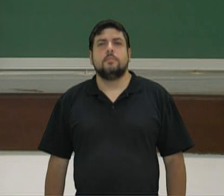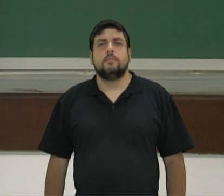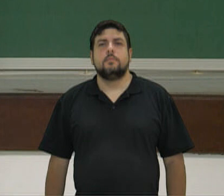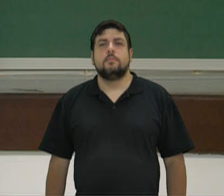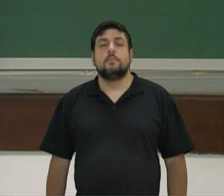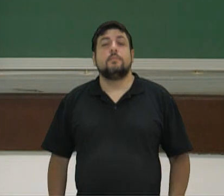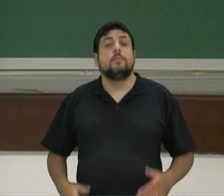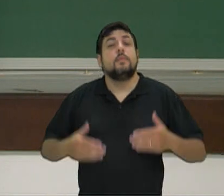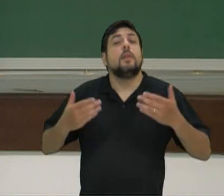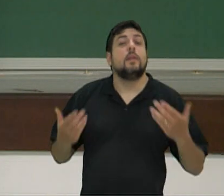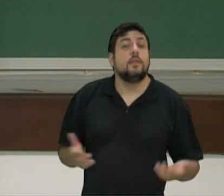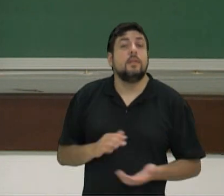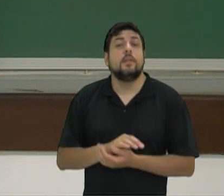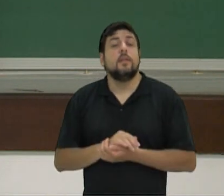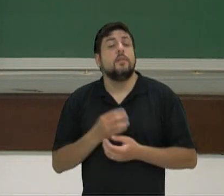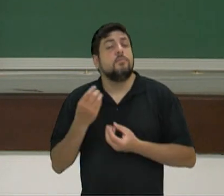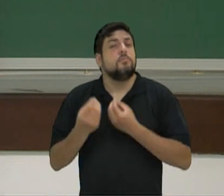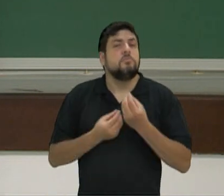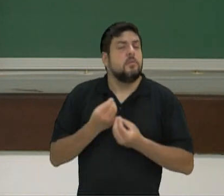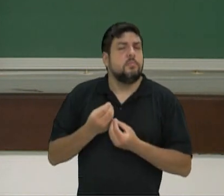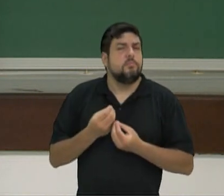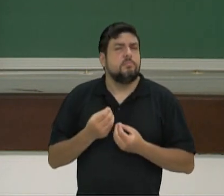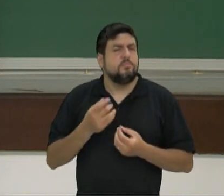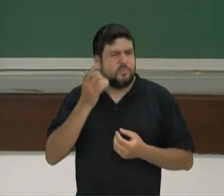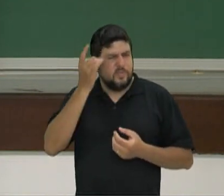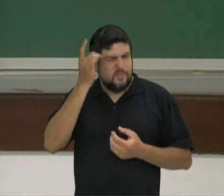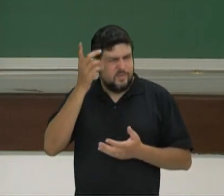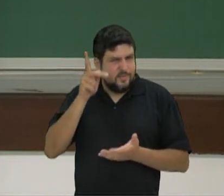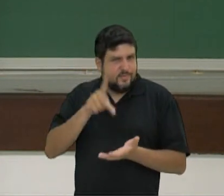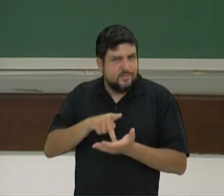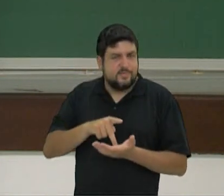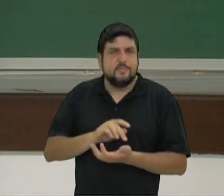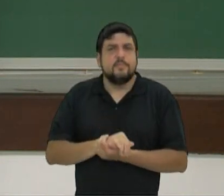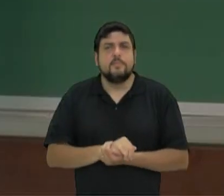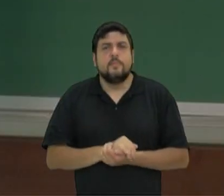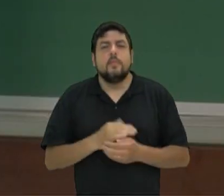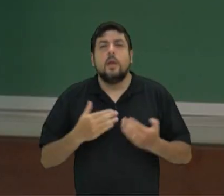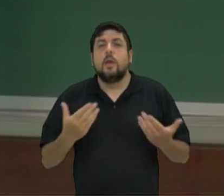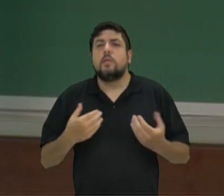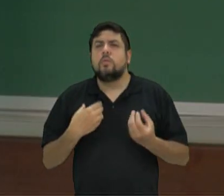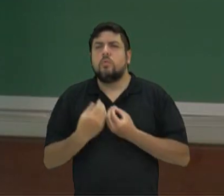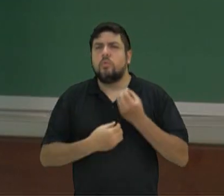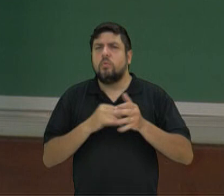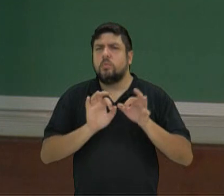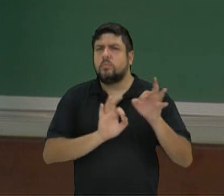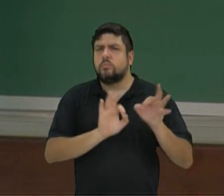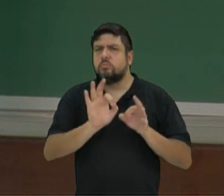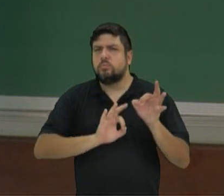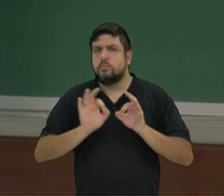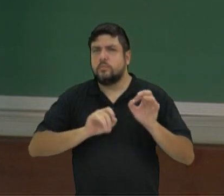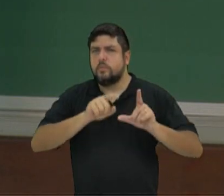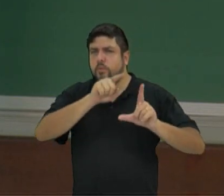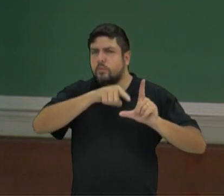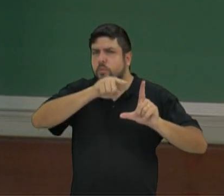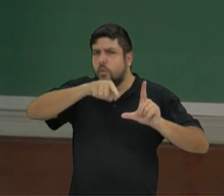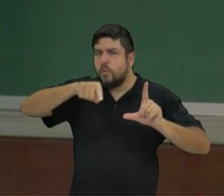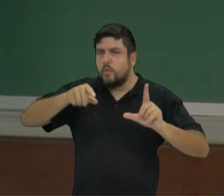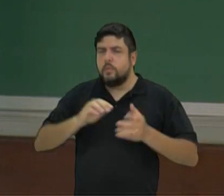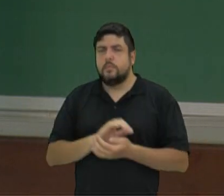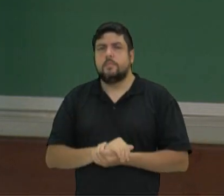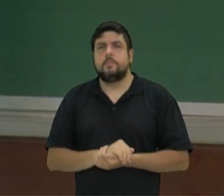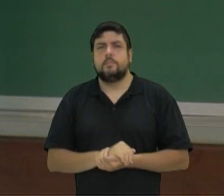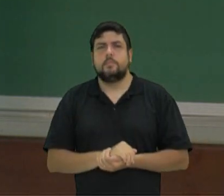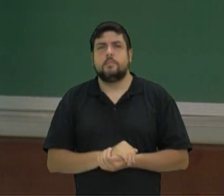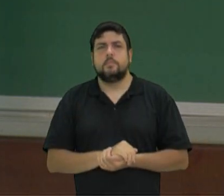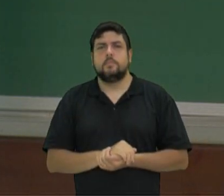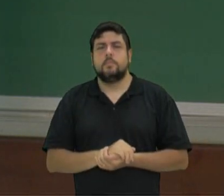E aí, gente, como é que foi? Eu acho que bem tranquilo, né? Então, como é que eu vou fazer a resolução, né, desse exercício? Então, construa o gráfico